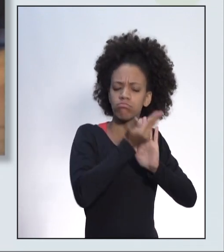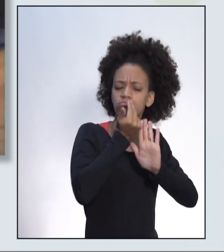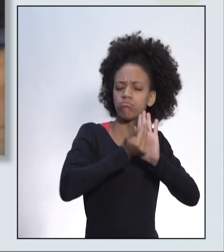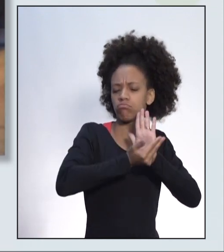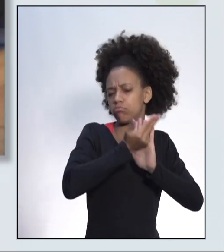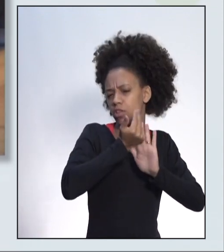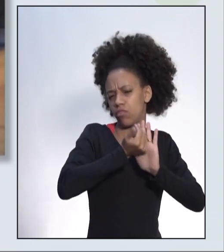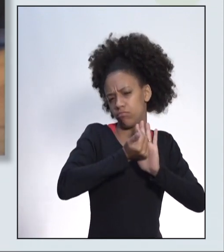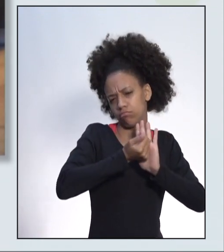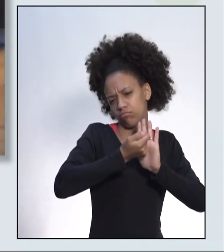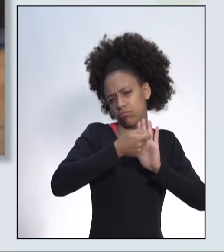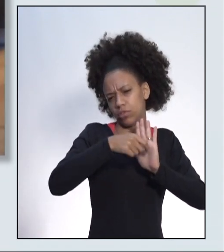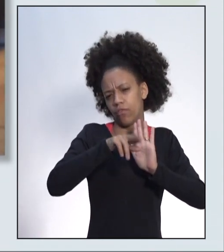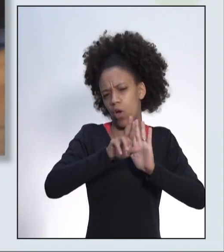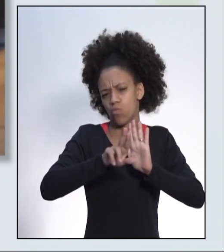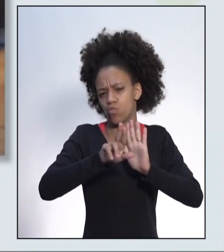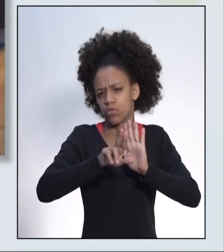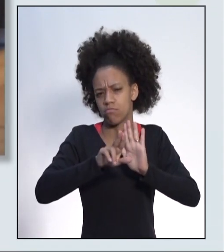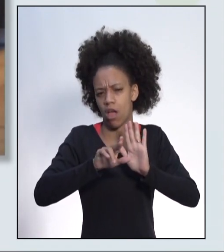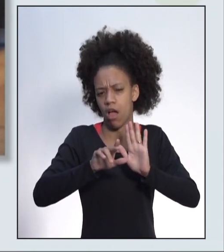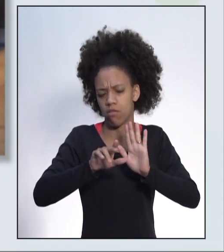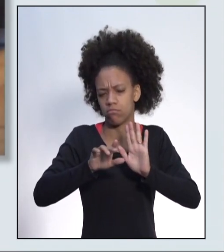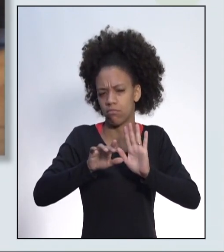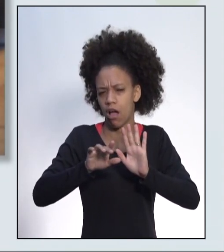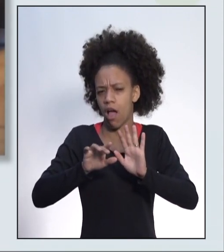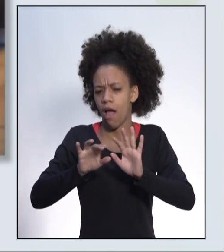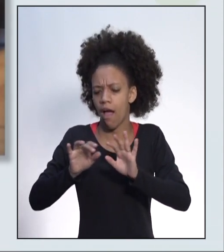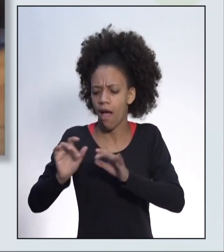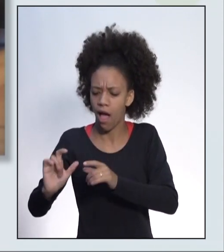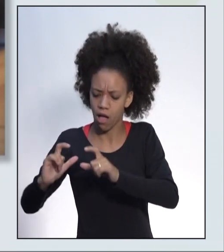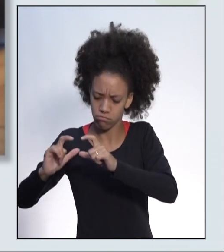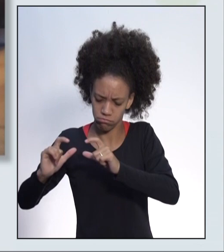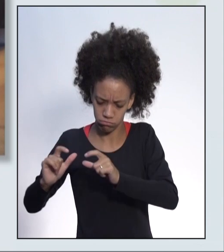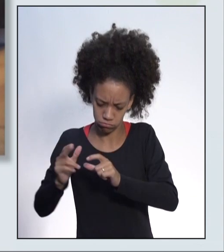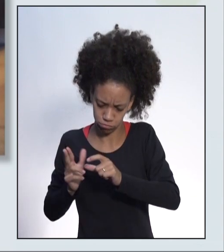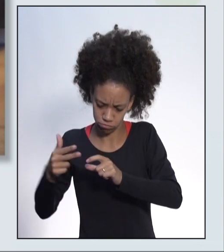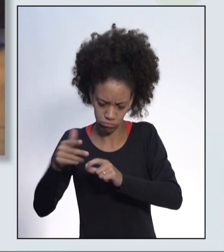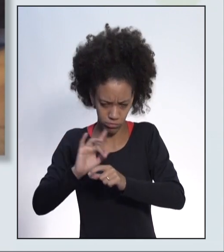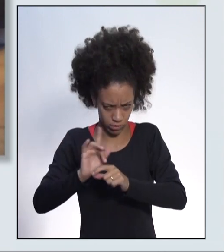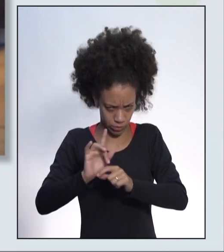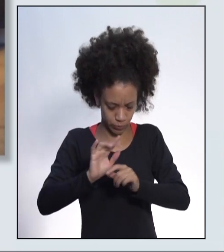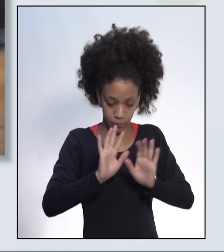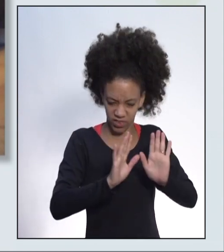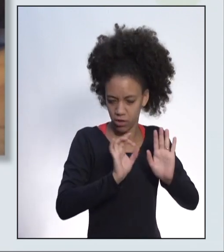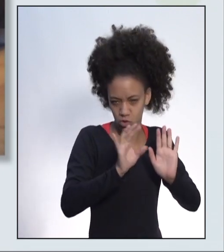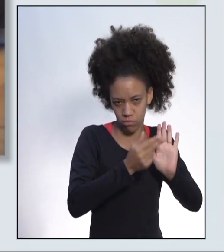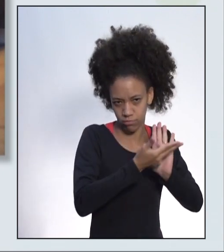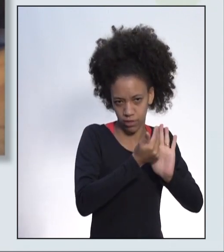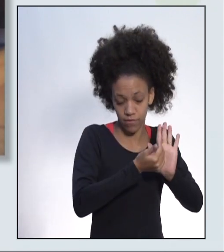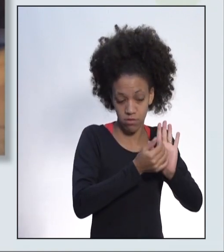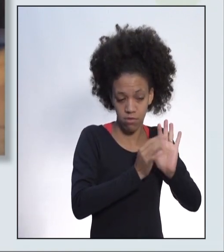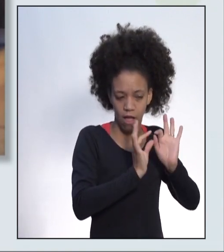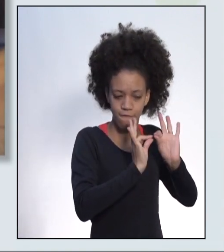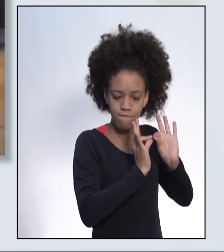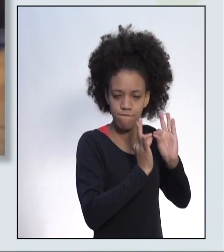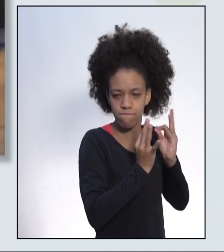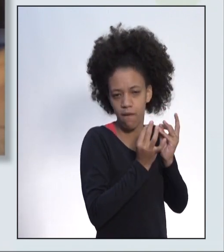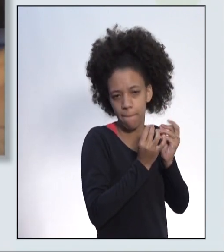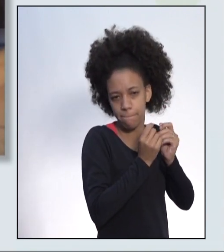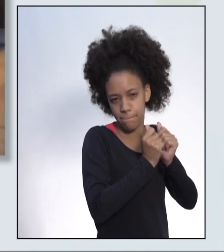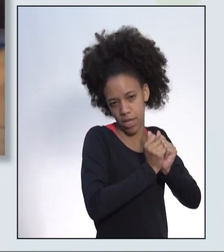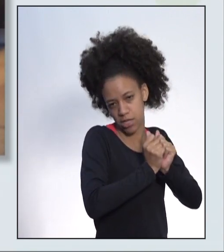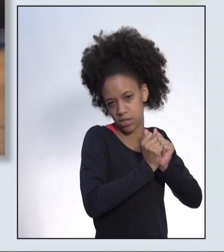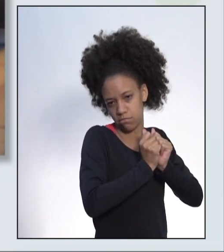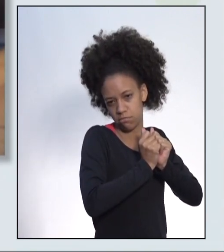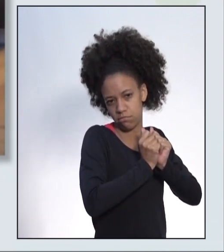usar essas minhas figurinhas não. Eu vou desenhar eu e minha família